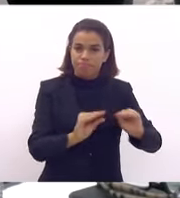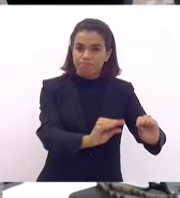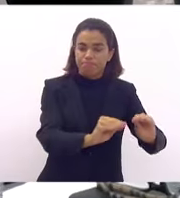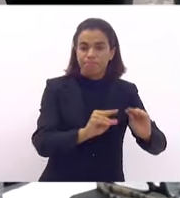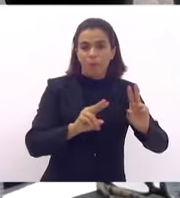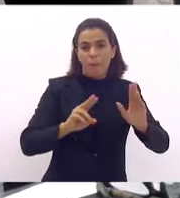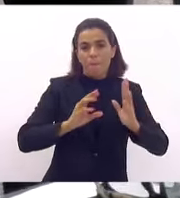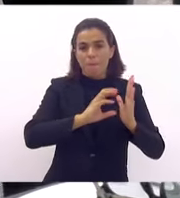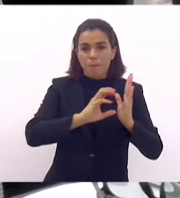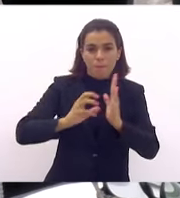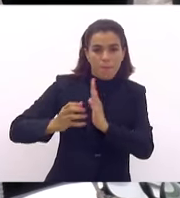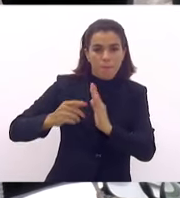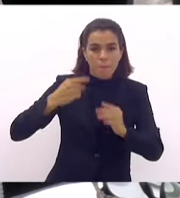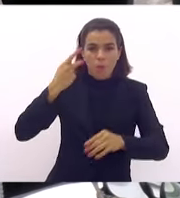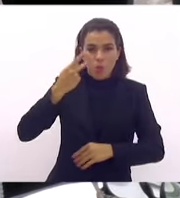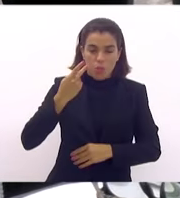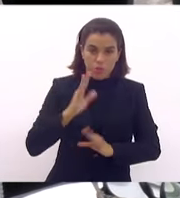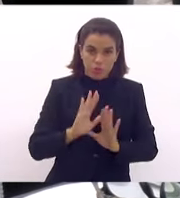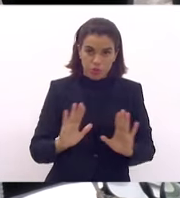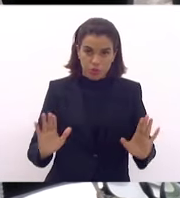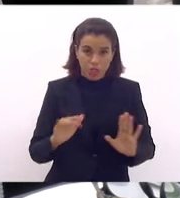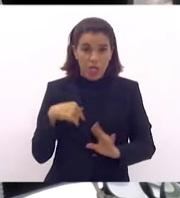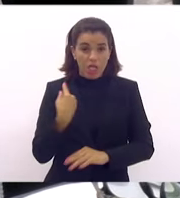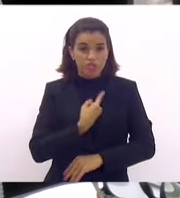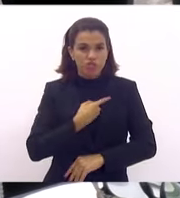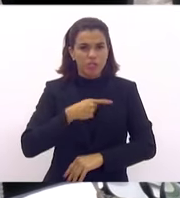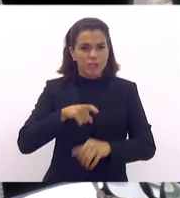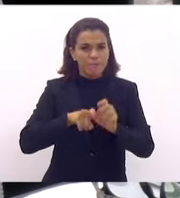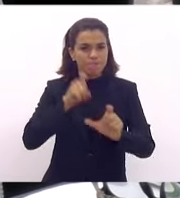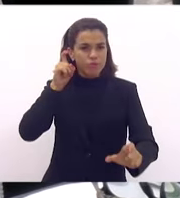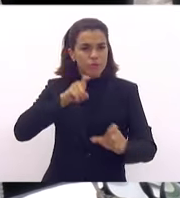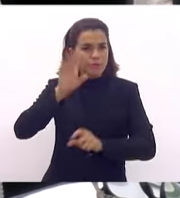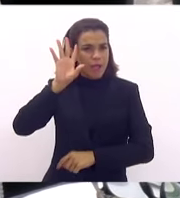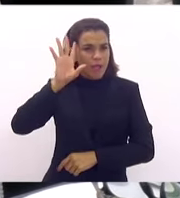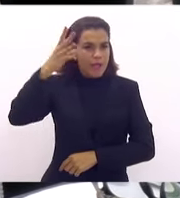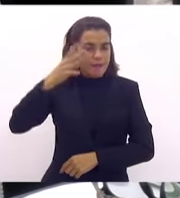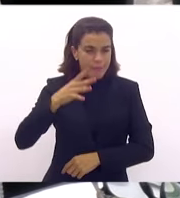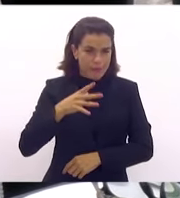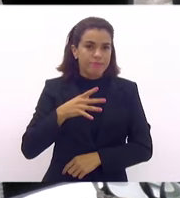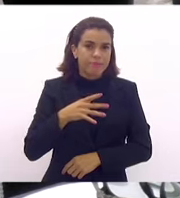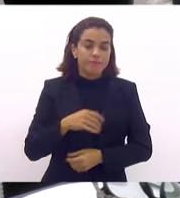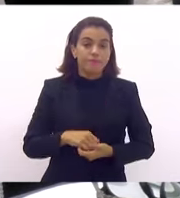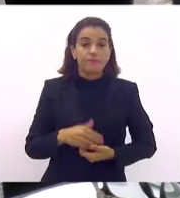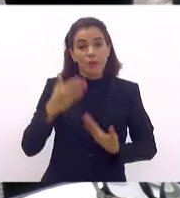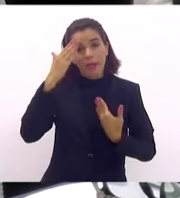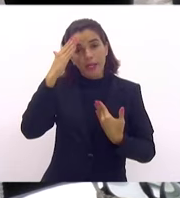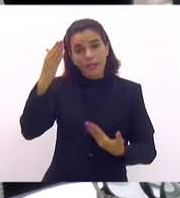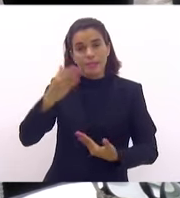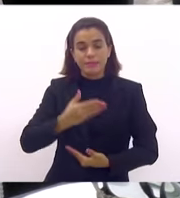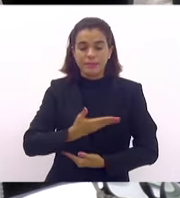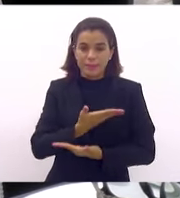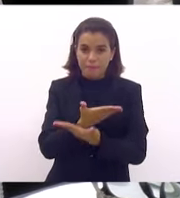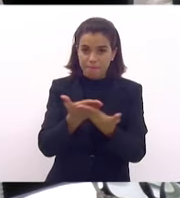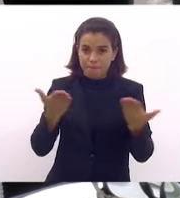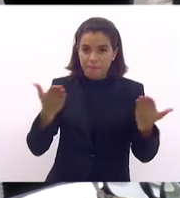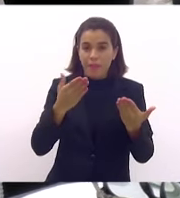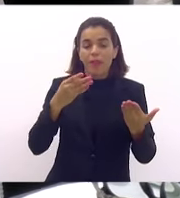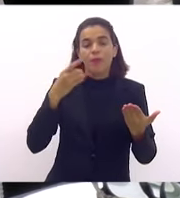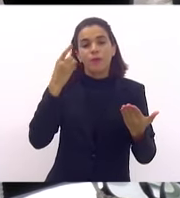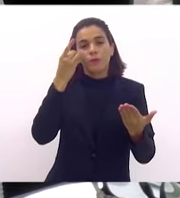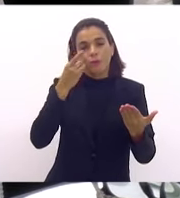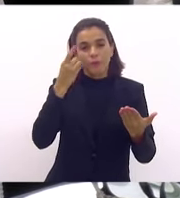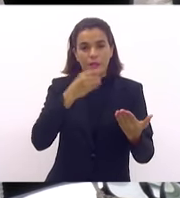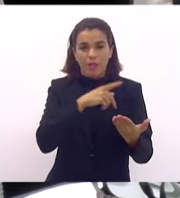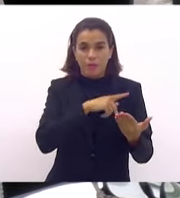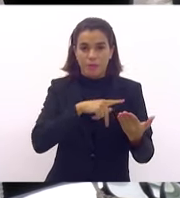na pauta da CCJ, que a gente tem a soberania para defini-la. Então, agradecer aqui publicamente também ao presidente Rodrigo Bacelar,